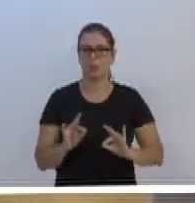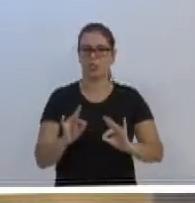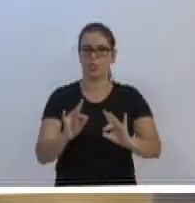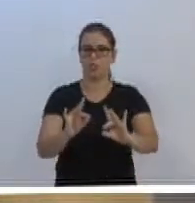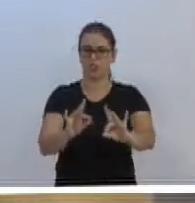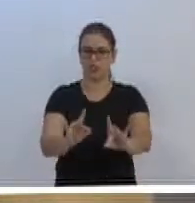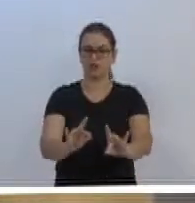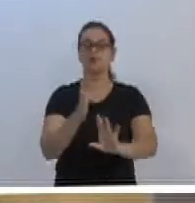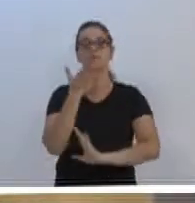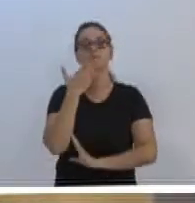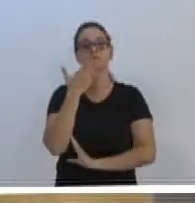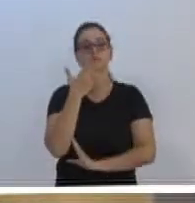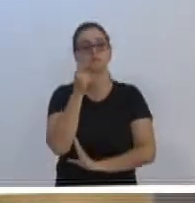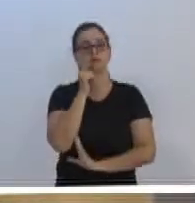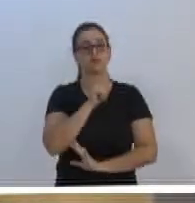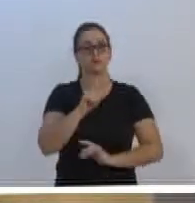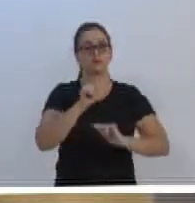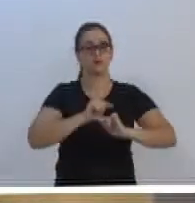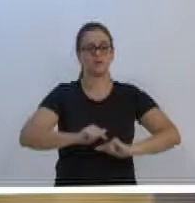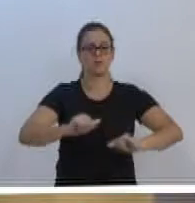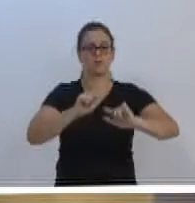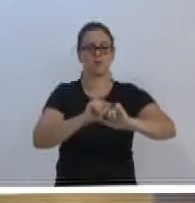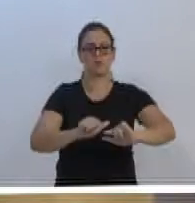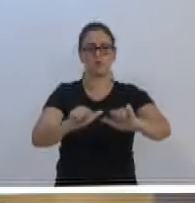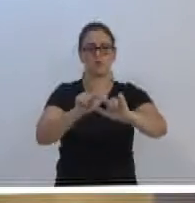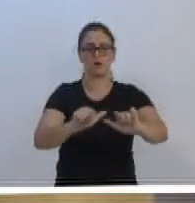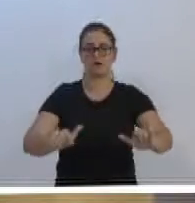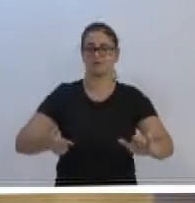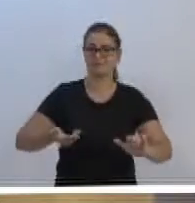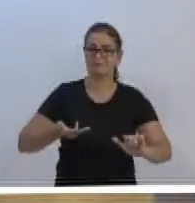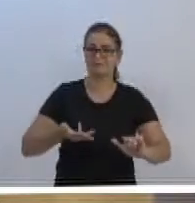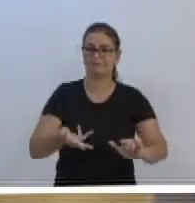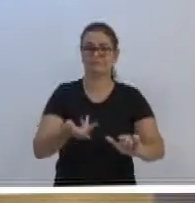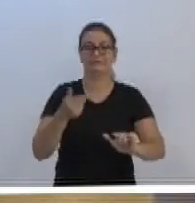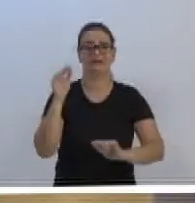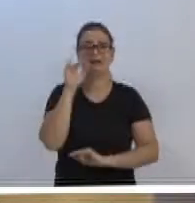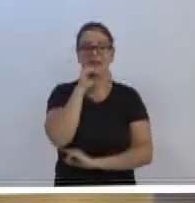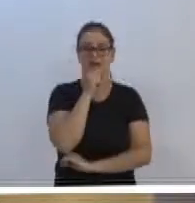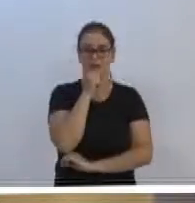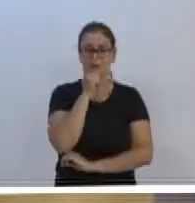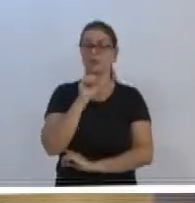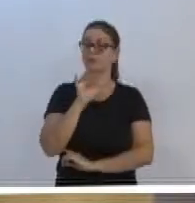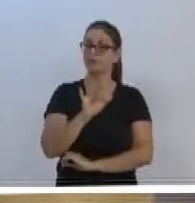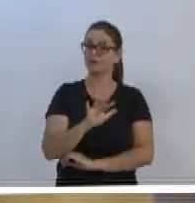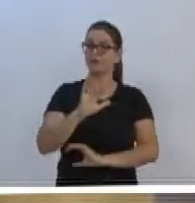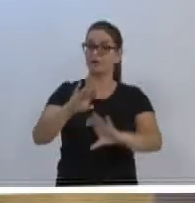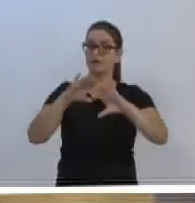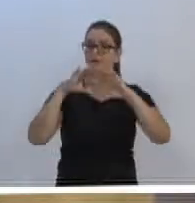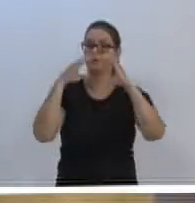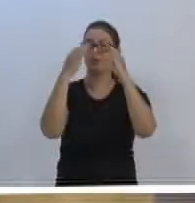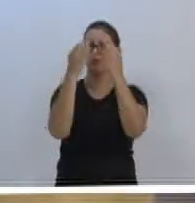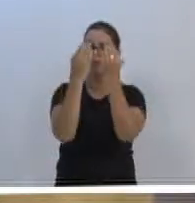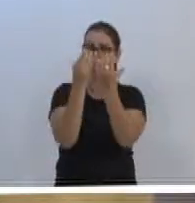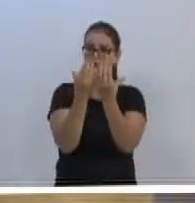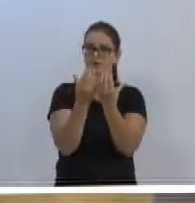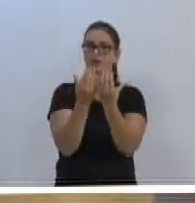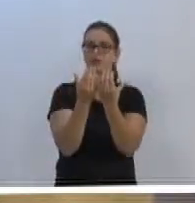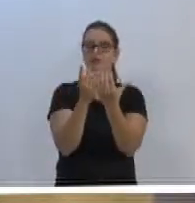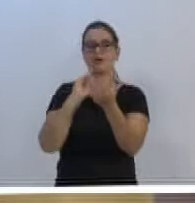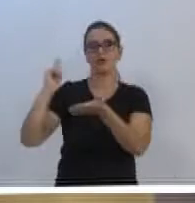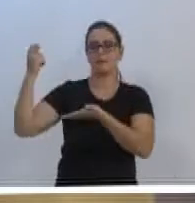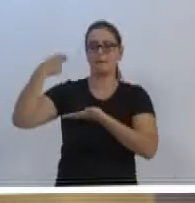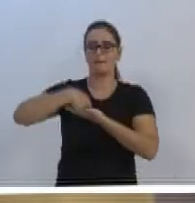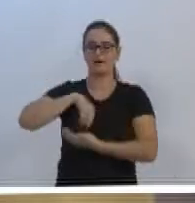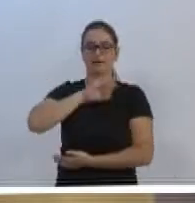vamos pedir para que ele possa ser limpo o mais breve possível assim a comunidade aquele que paga meu